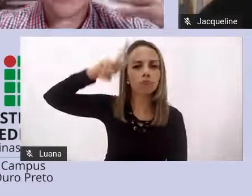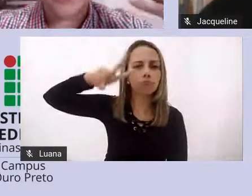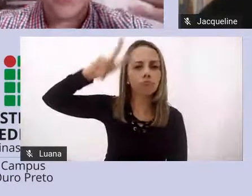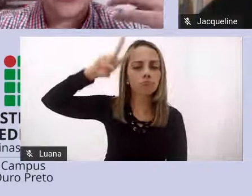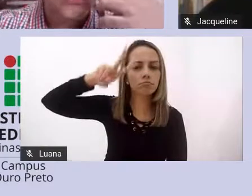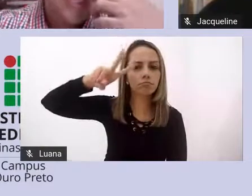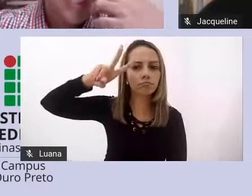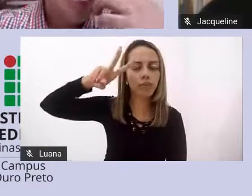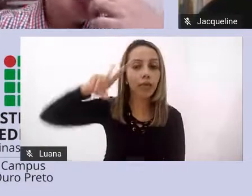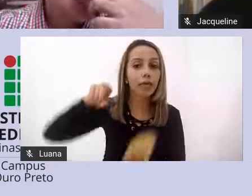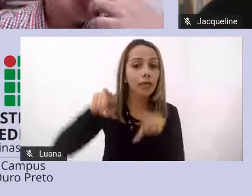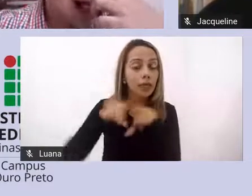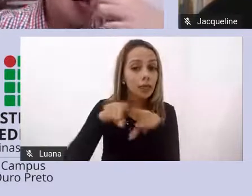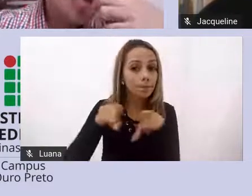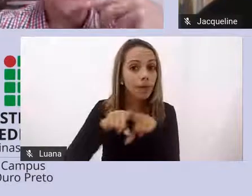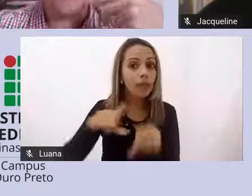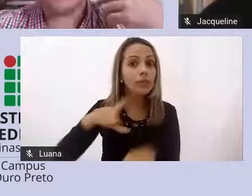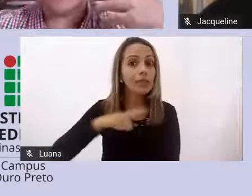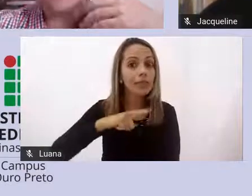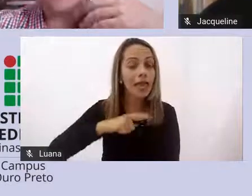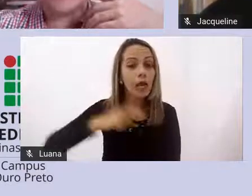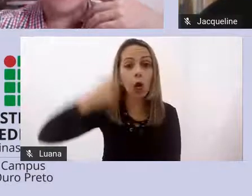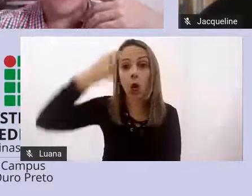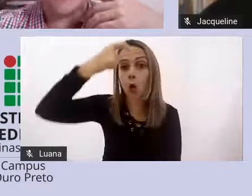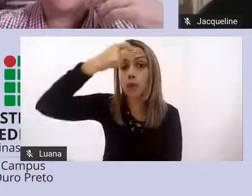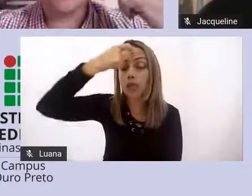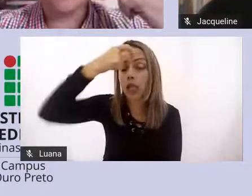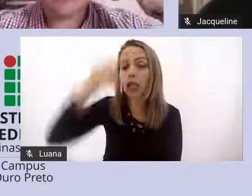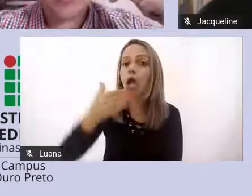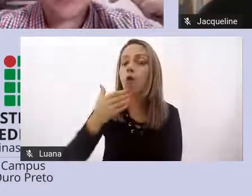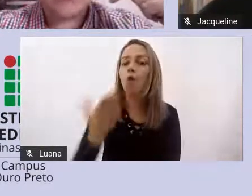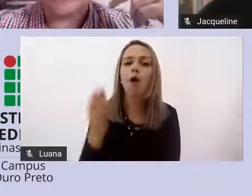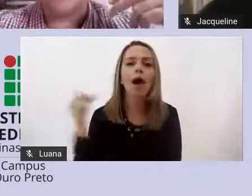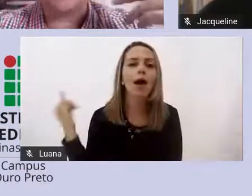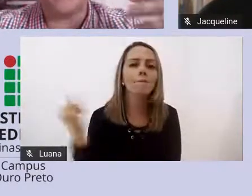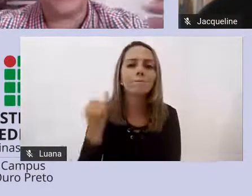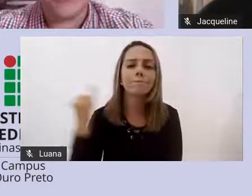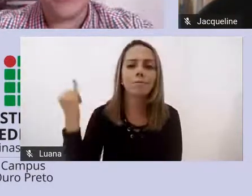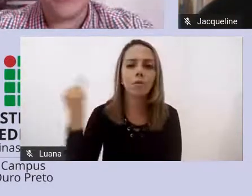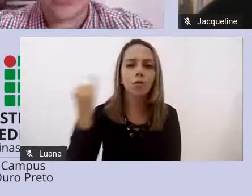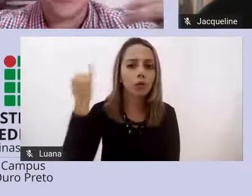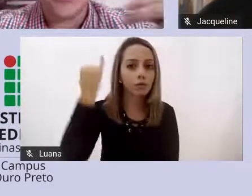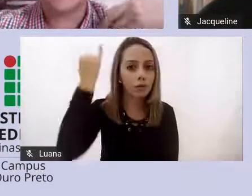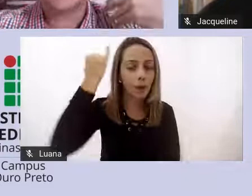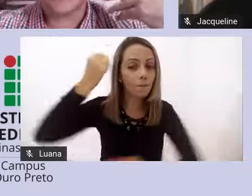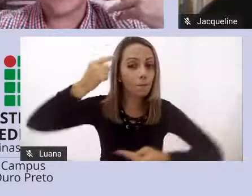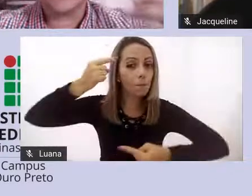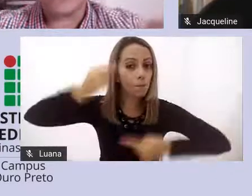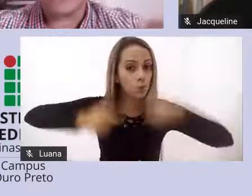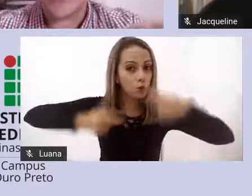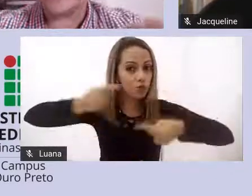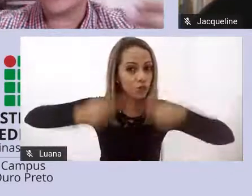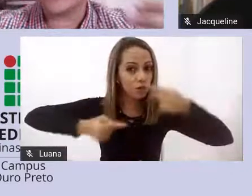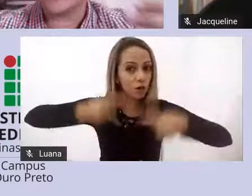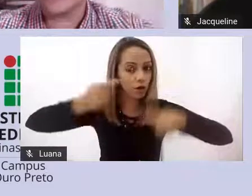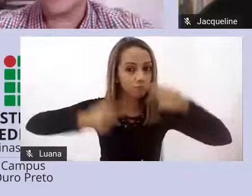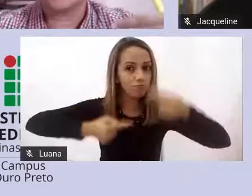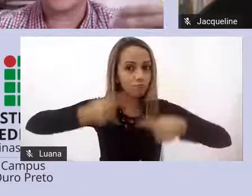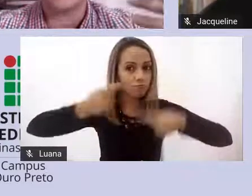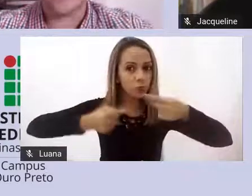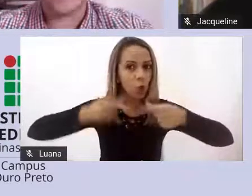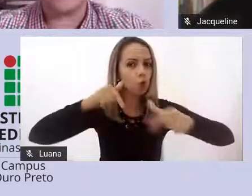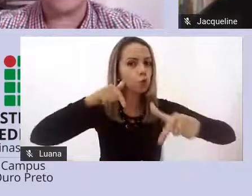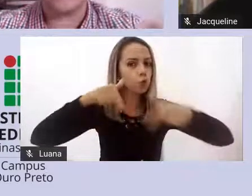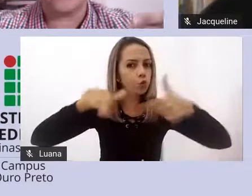um senso da importância, eu vou dizer, inclusive política, da atividade dele